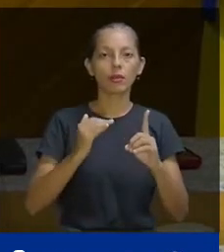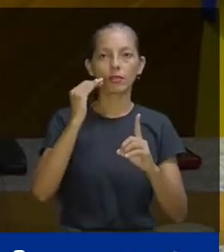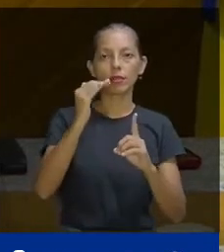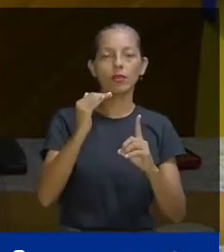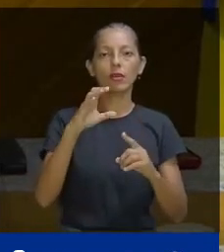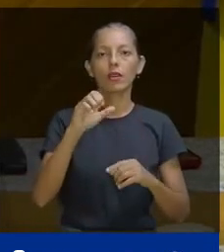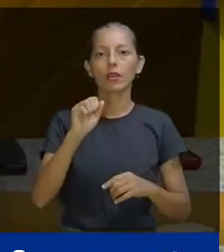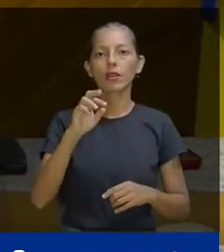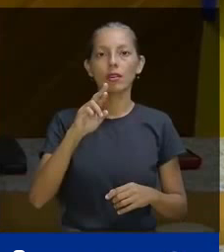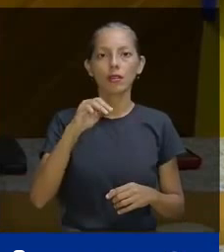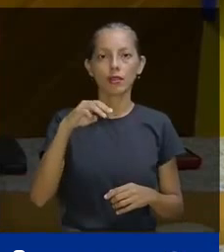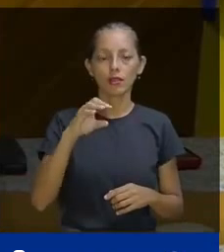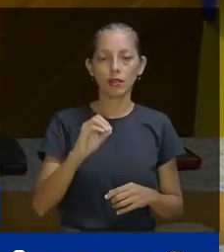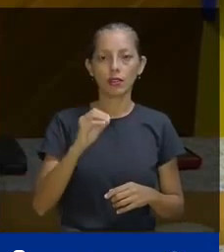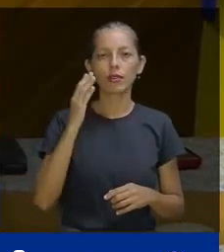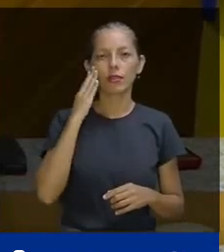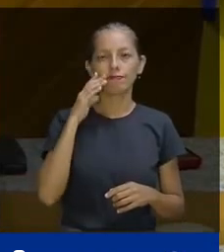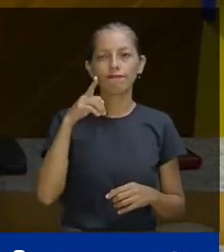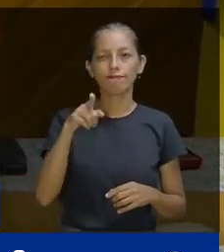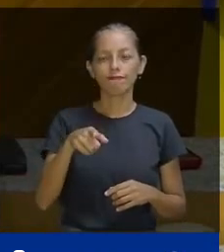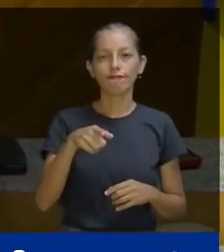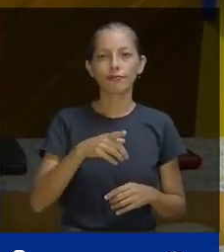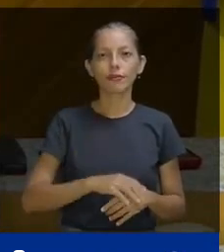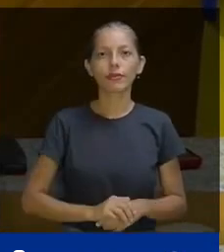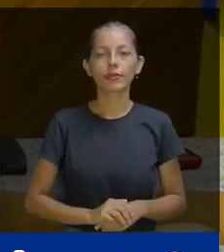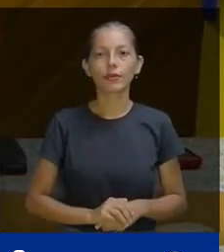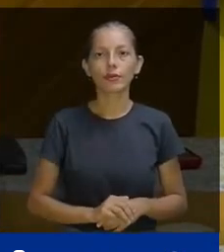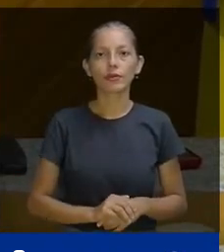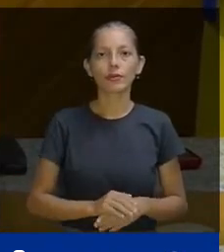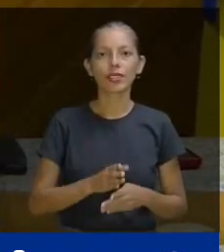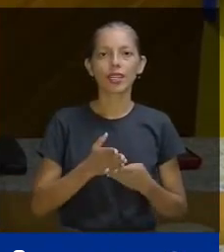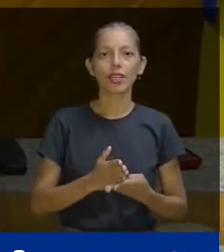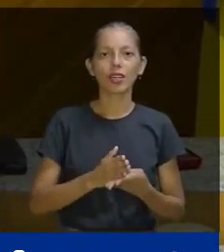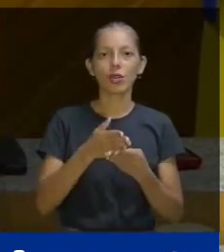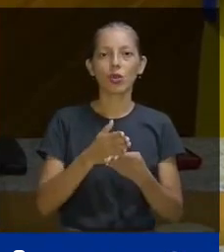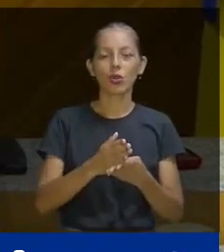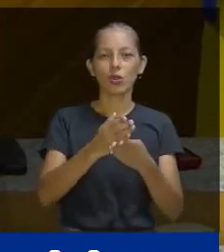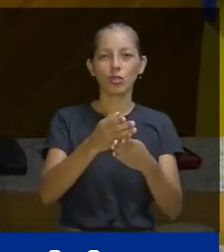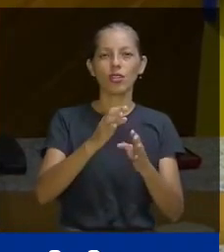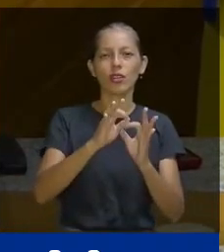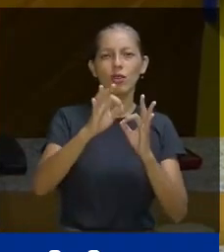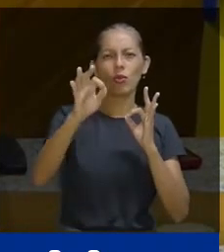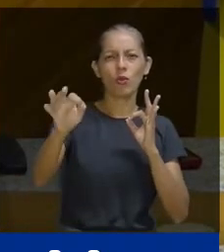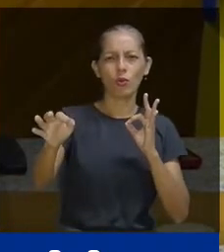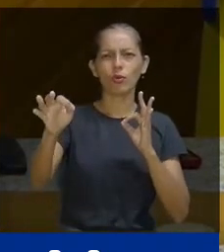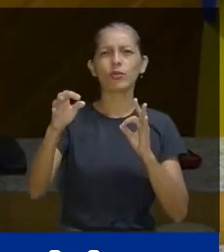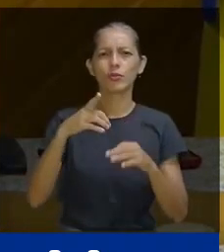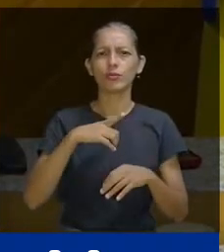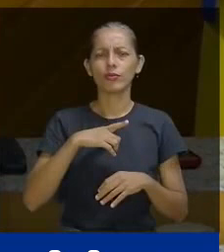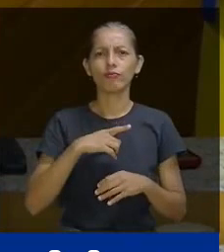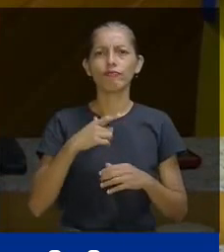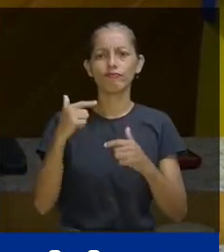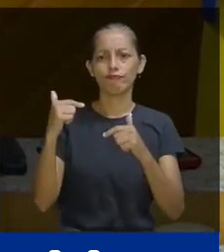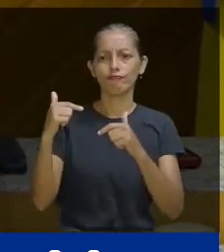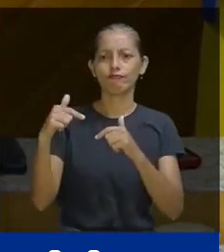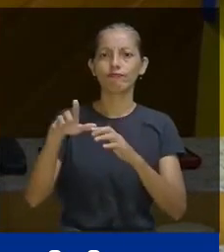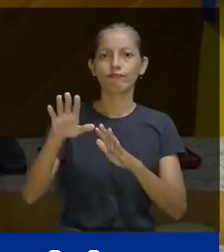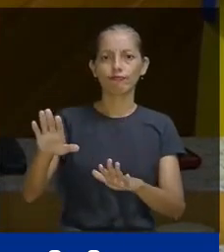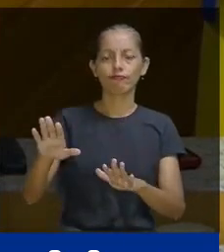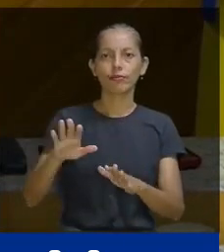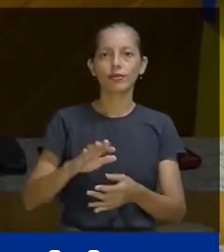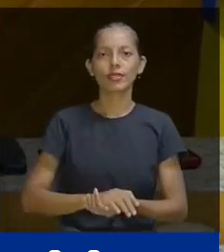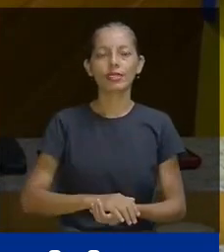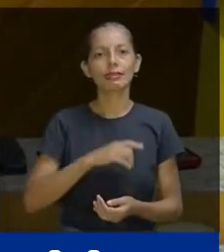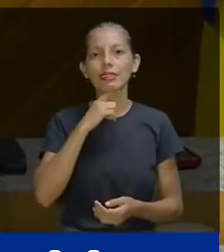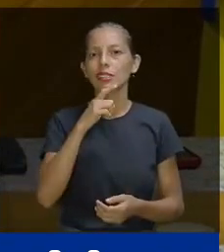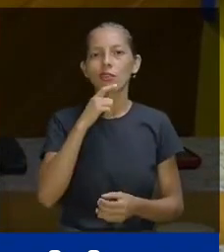missão, por isso certamente não pode abrir a câmera em face da conexão ser interrompida, a